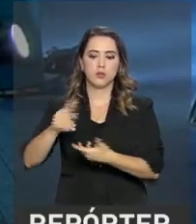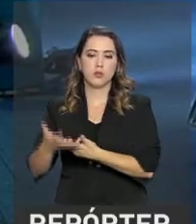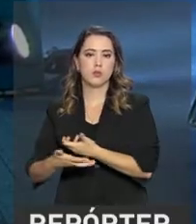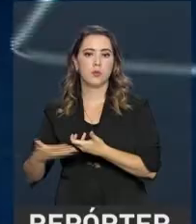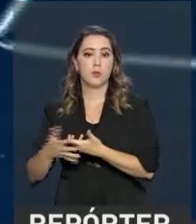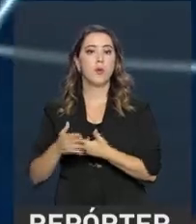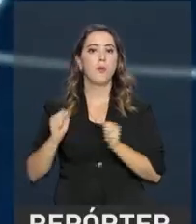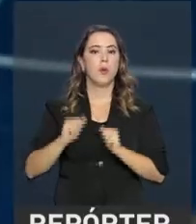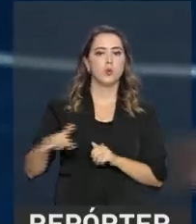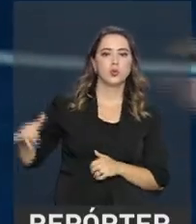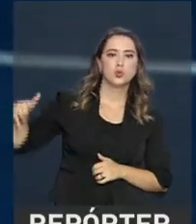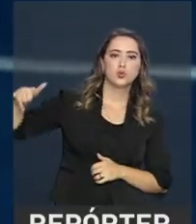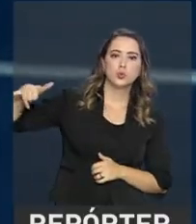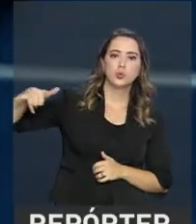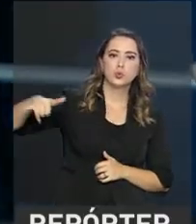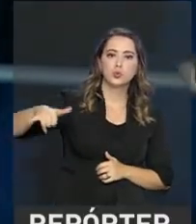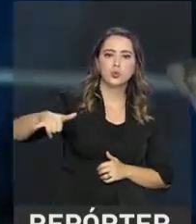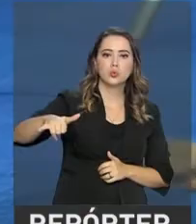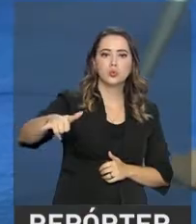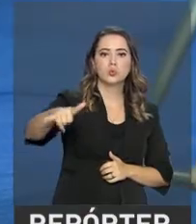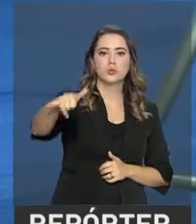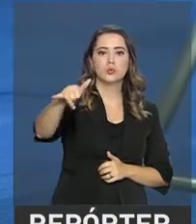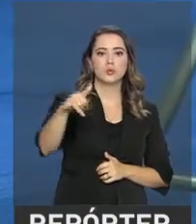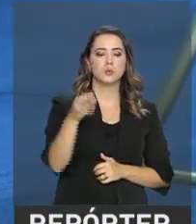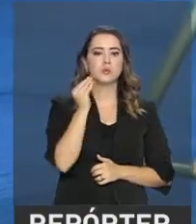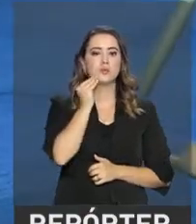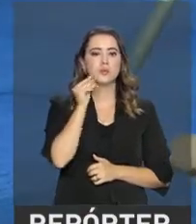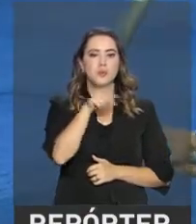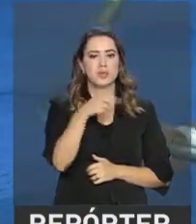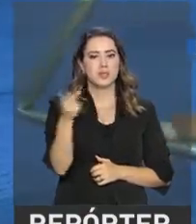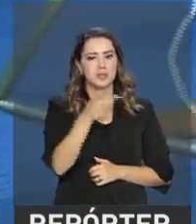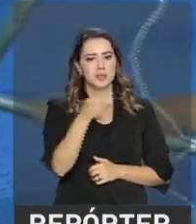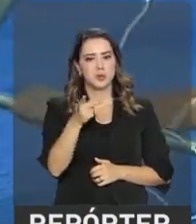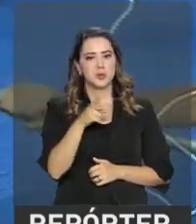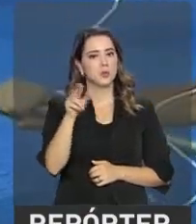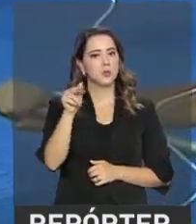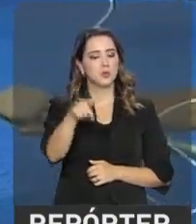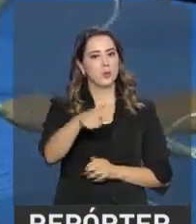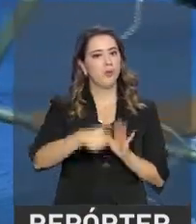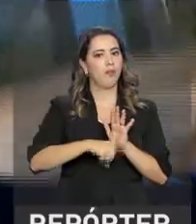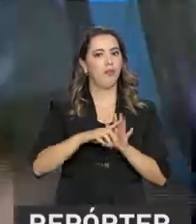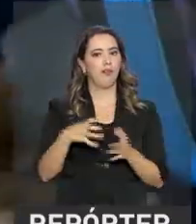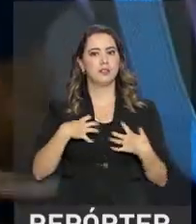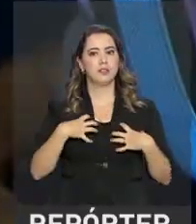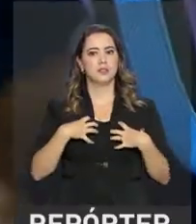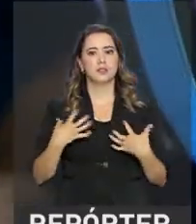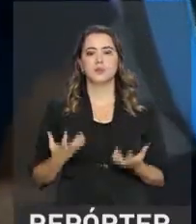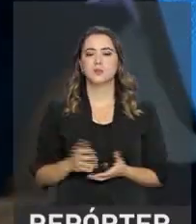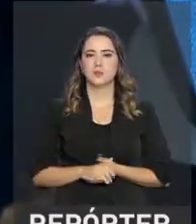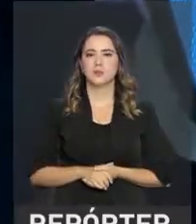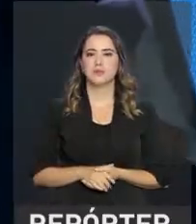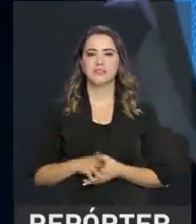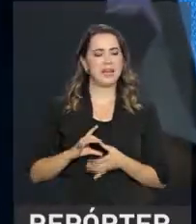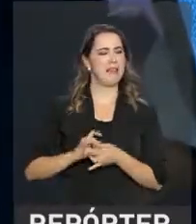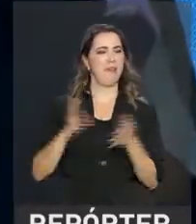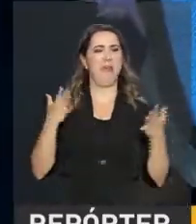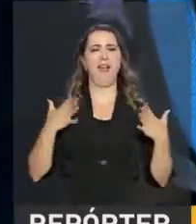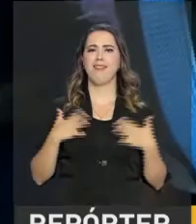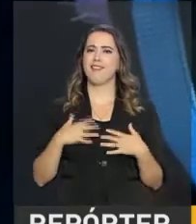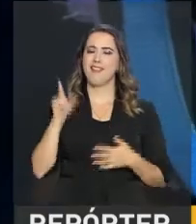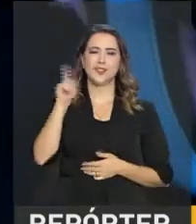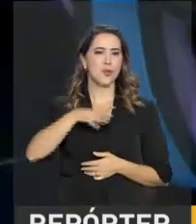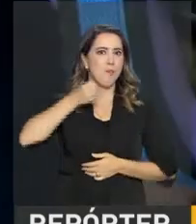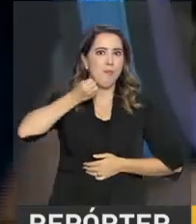asa-delta uma experiência que mãe e filha nunca tinha sentido uma sensação de liberdade é bom